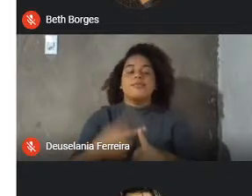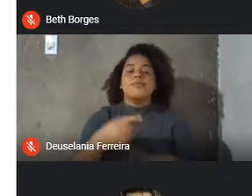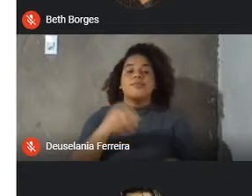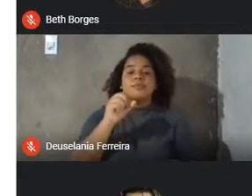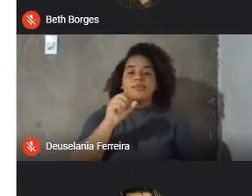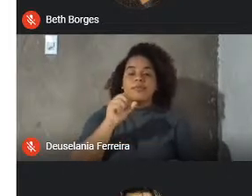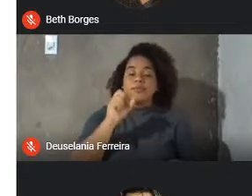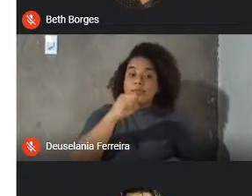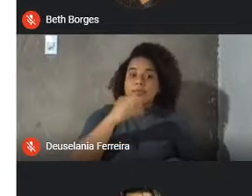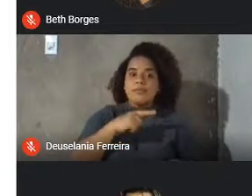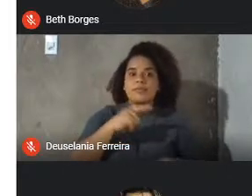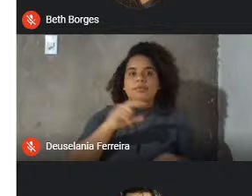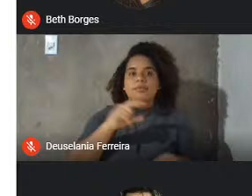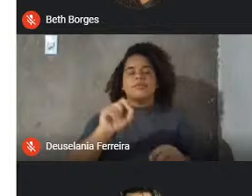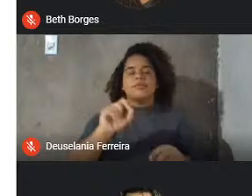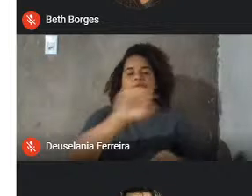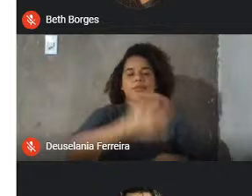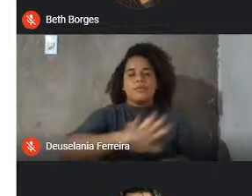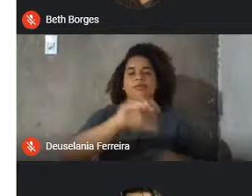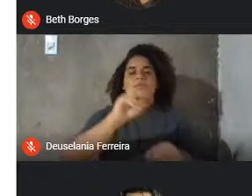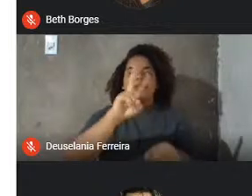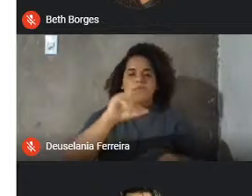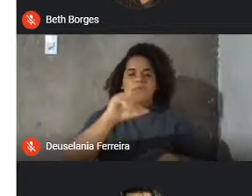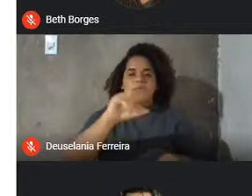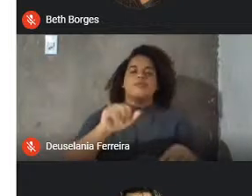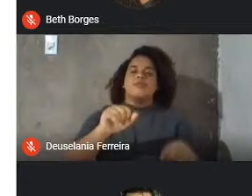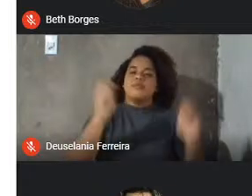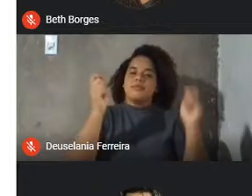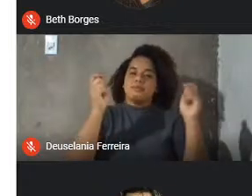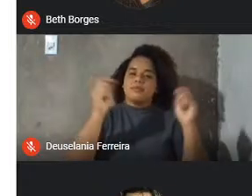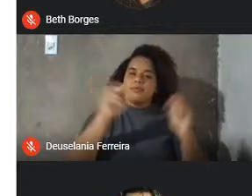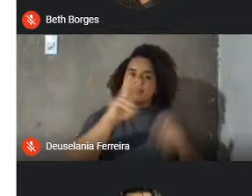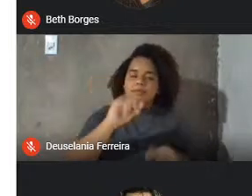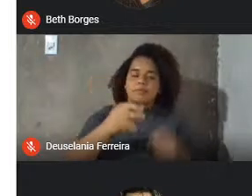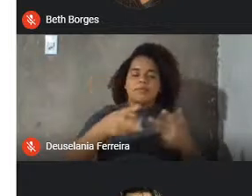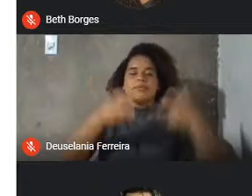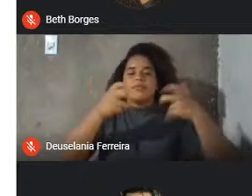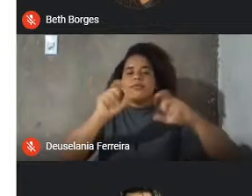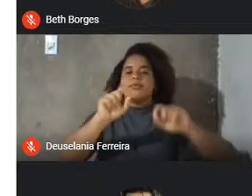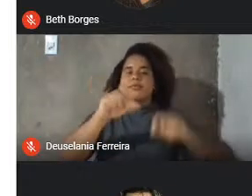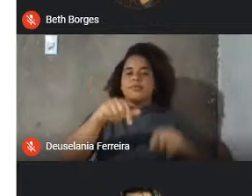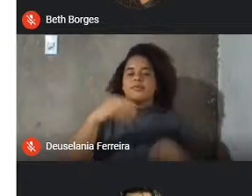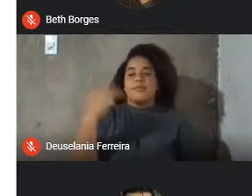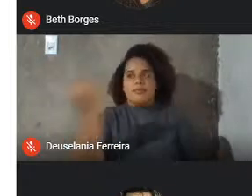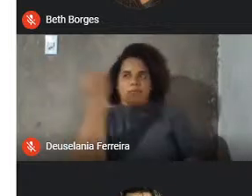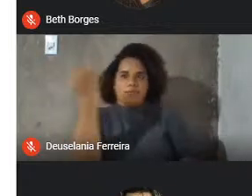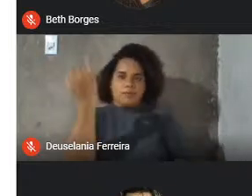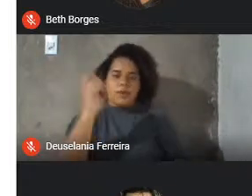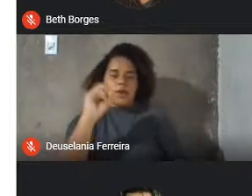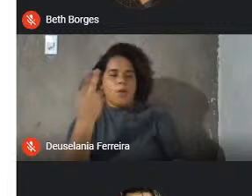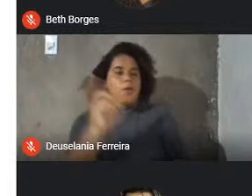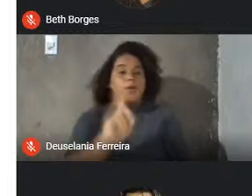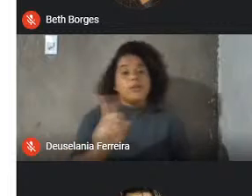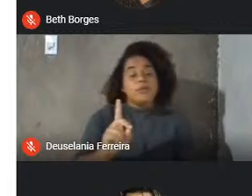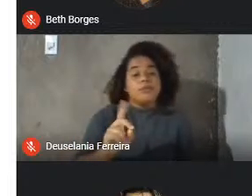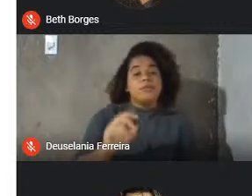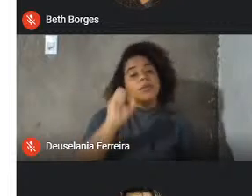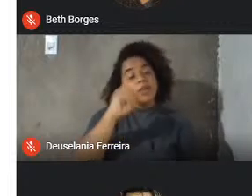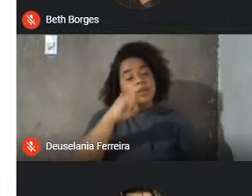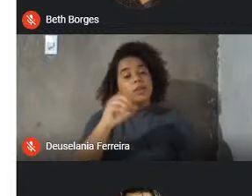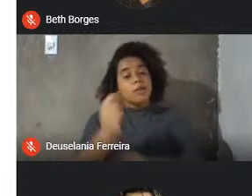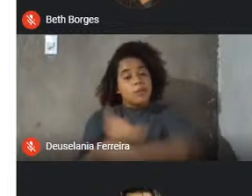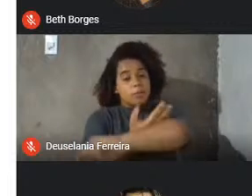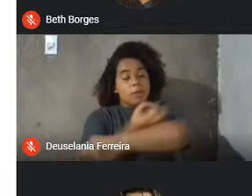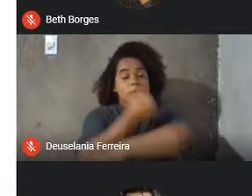vai manifestar o que é importante e o que não é importante, ou seja, uma emoção positiva ou negativa.